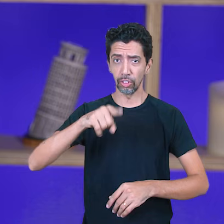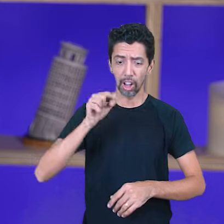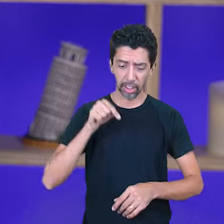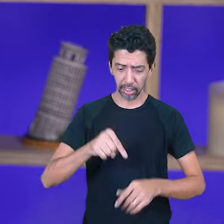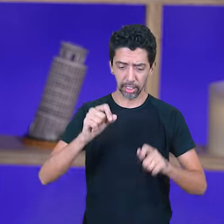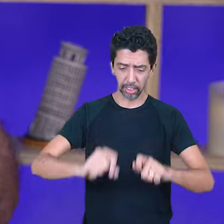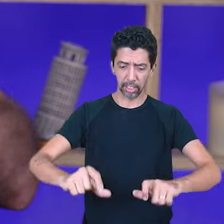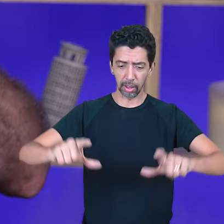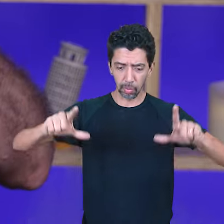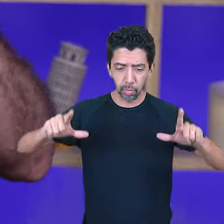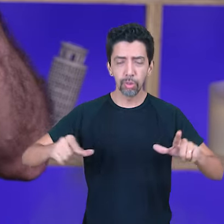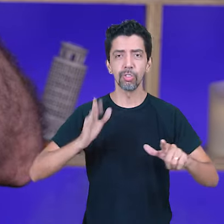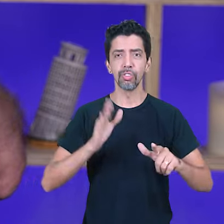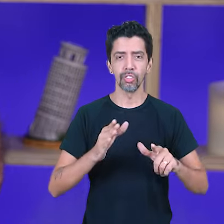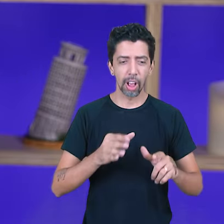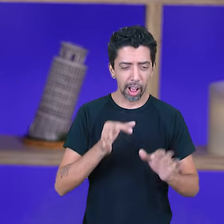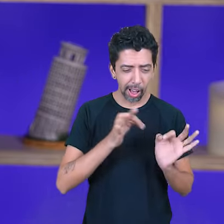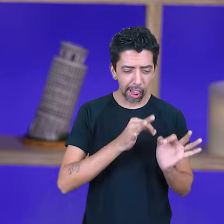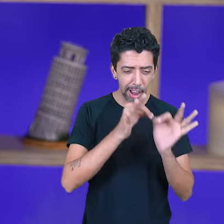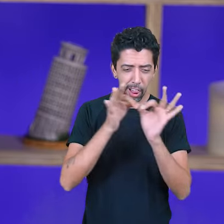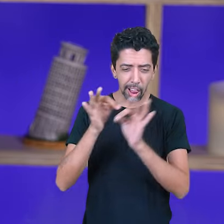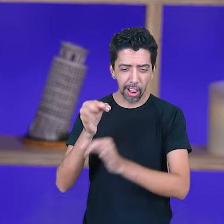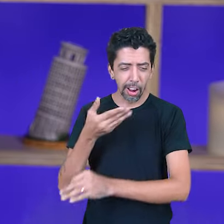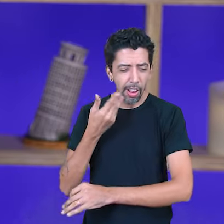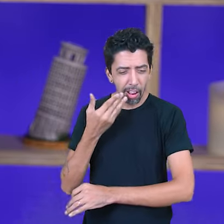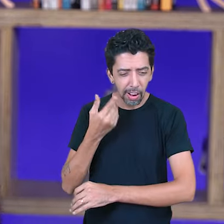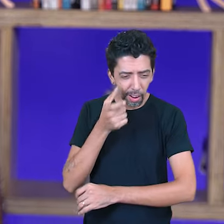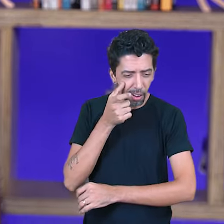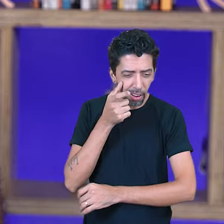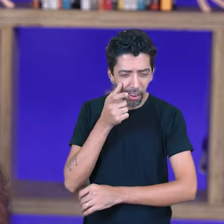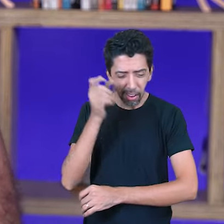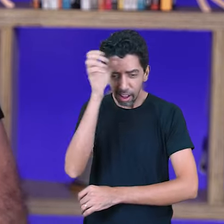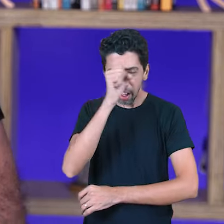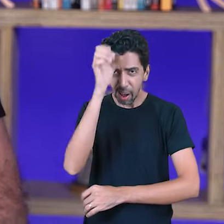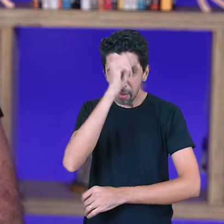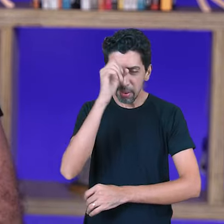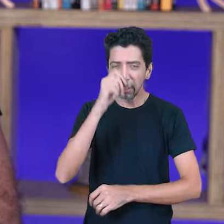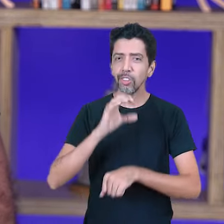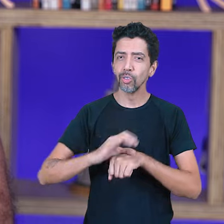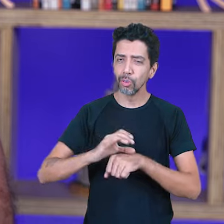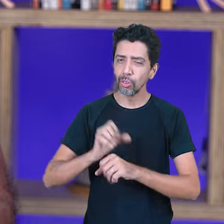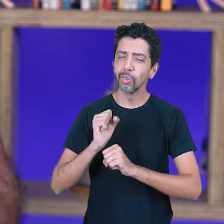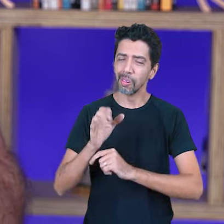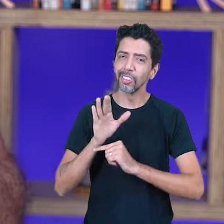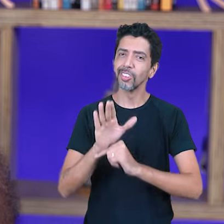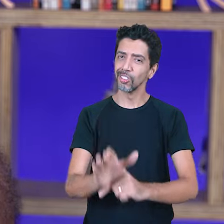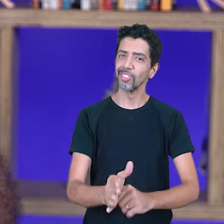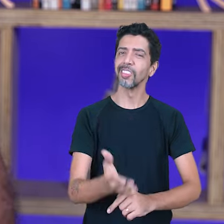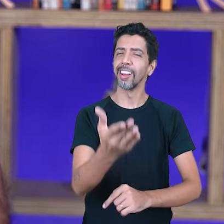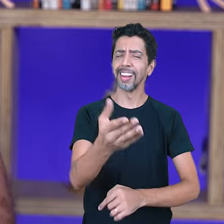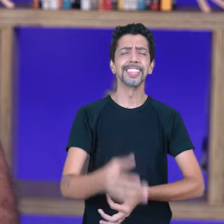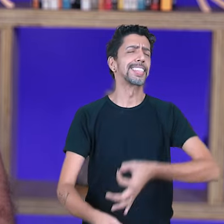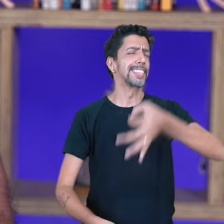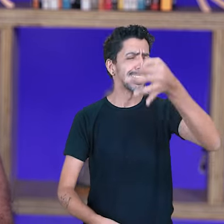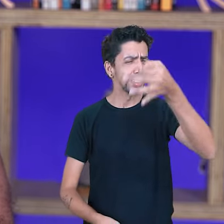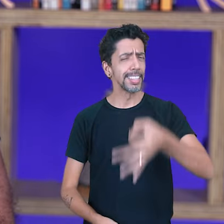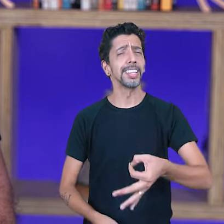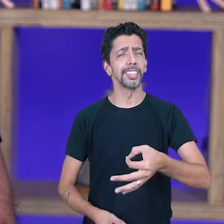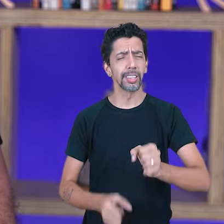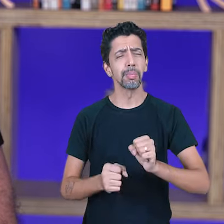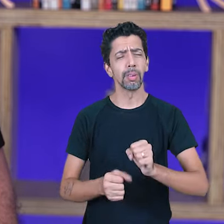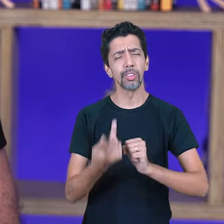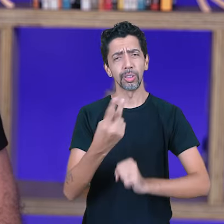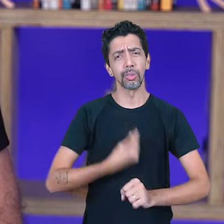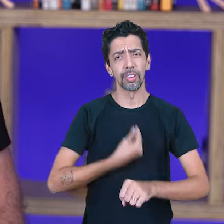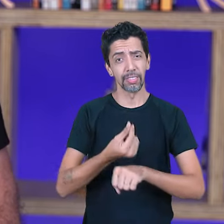já acessar e assistir o Desenrola Brasil um curso que pode te ajudar e certamente vai contribuir